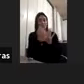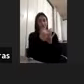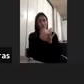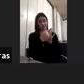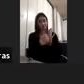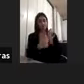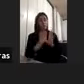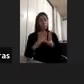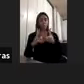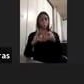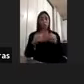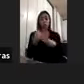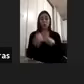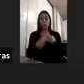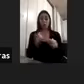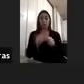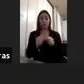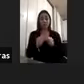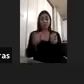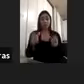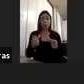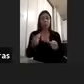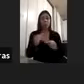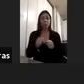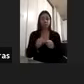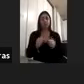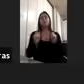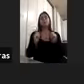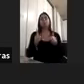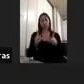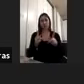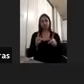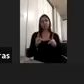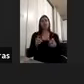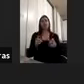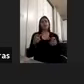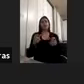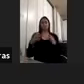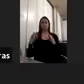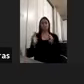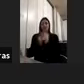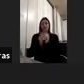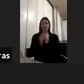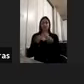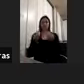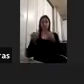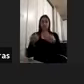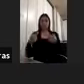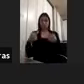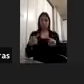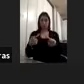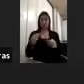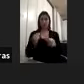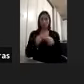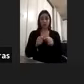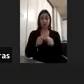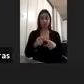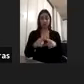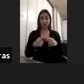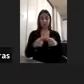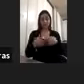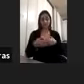fazer, como, né, e ele fez na empresa, isso foi cedido, ele fez. E o CAT também não foi aberto, né?